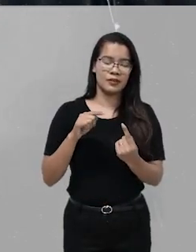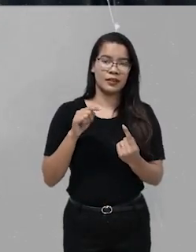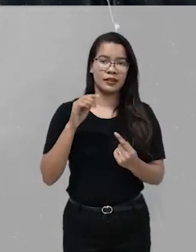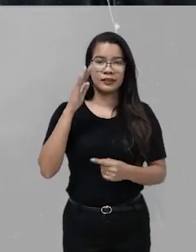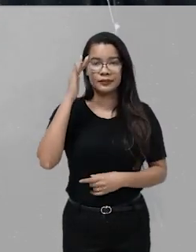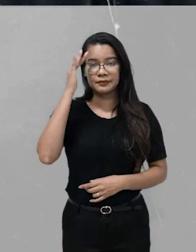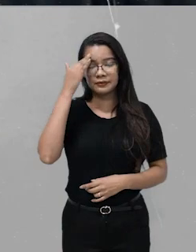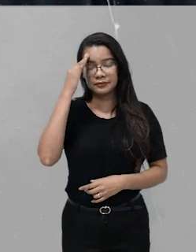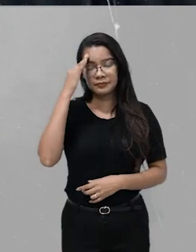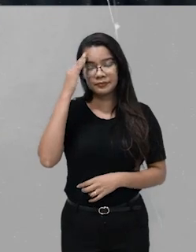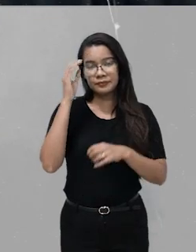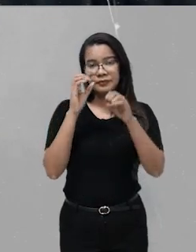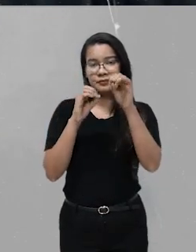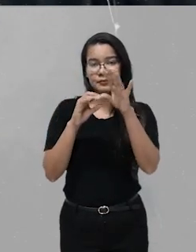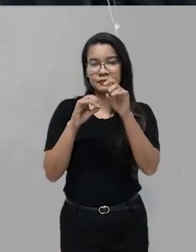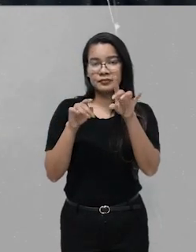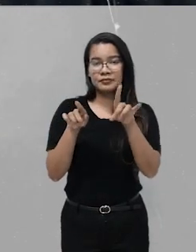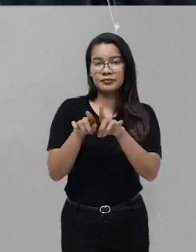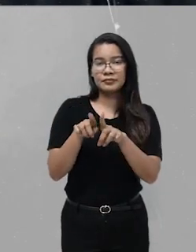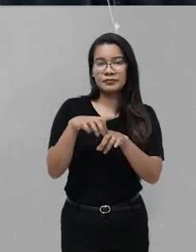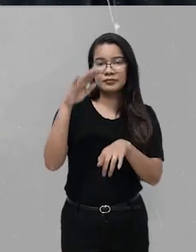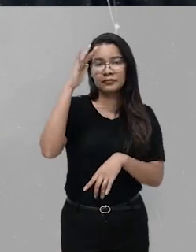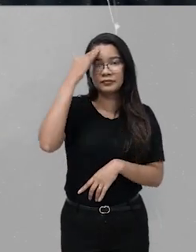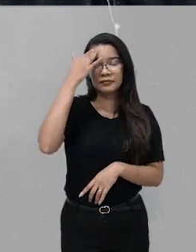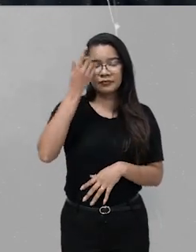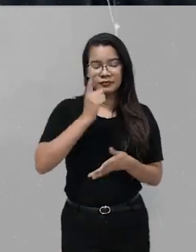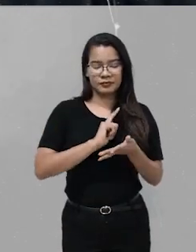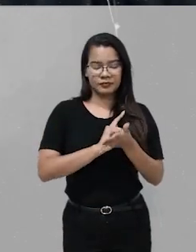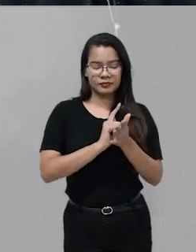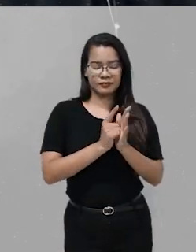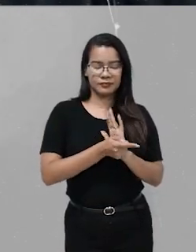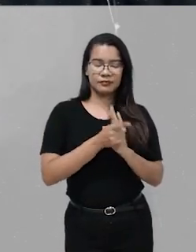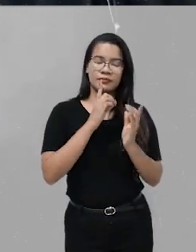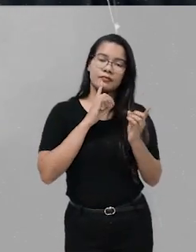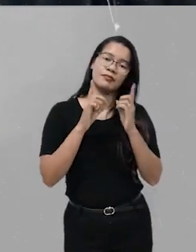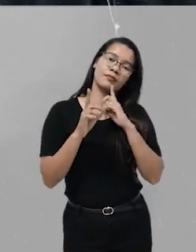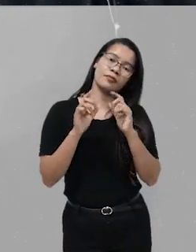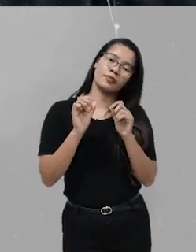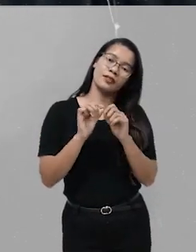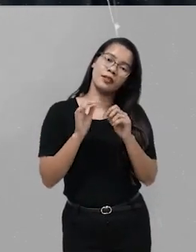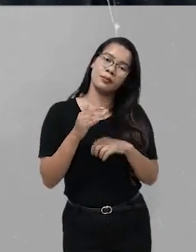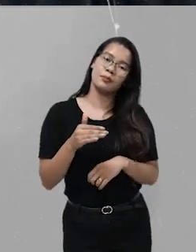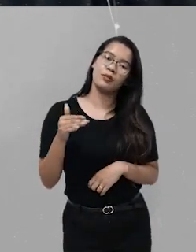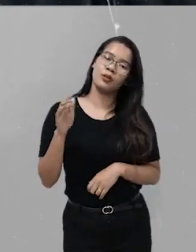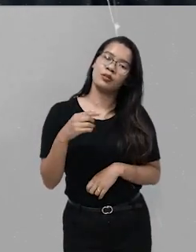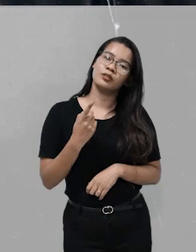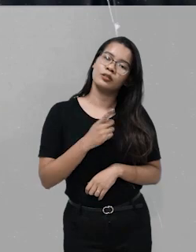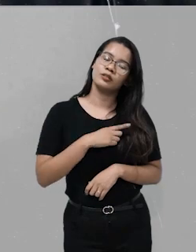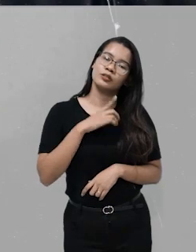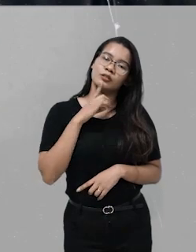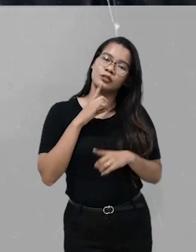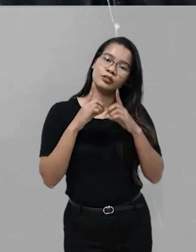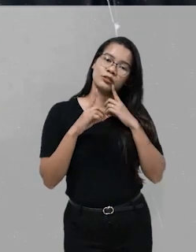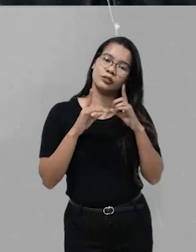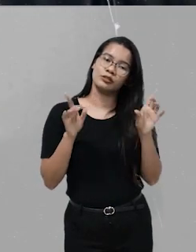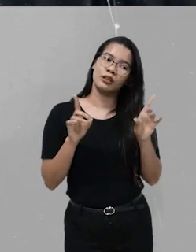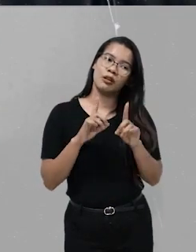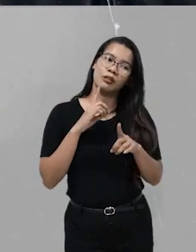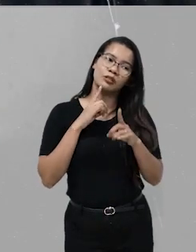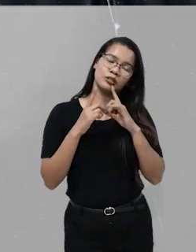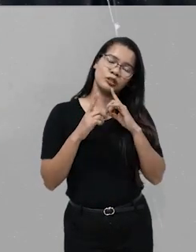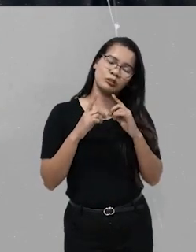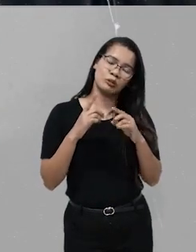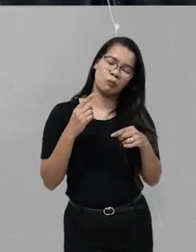entenda a aula e entenda que gêneros do discurso fazem parte do nosso discurso. Não é aquele discurso